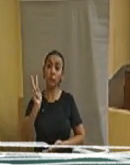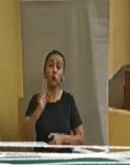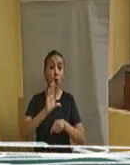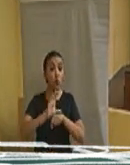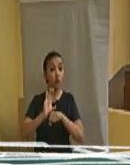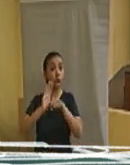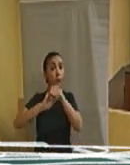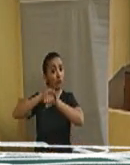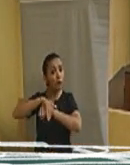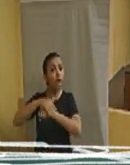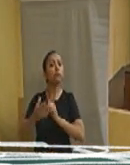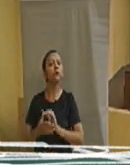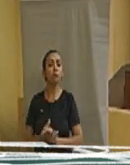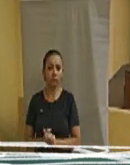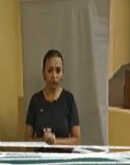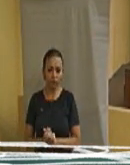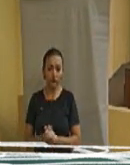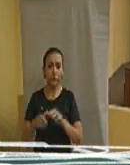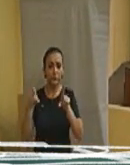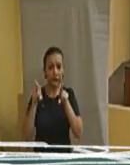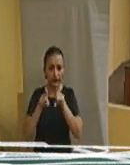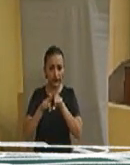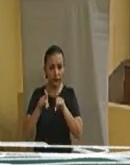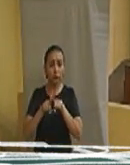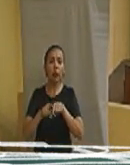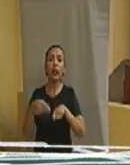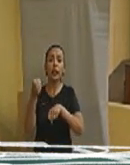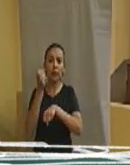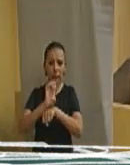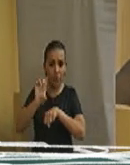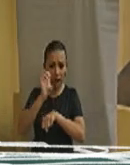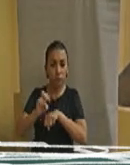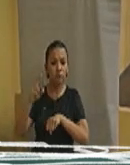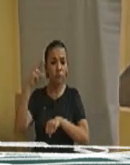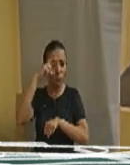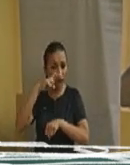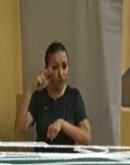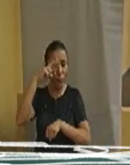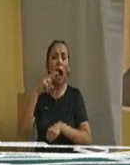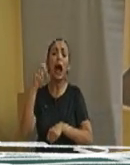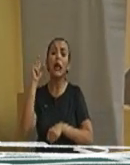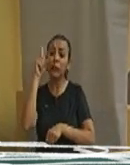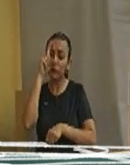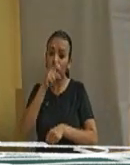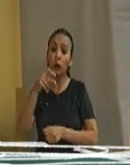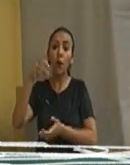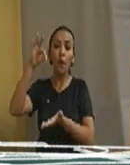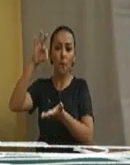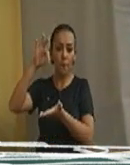noturnos, a situação dos estágios supervisionados, com a dificuldade das presenças,